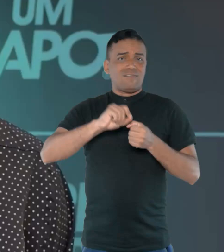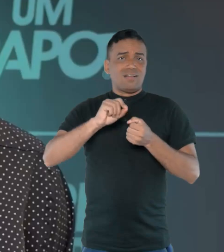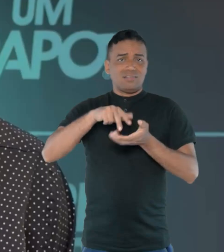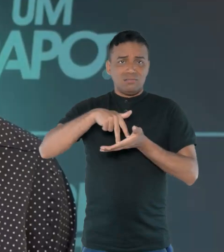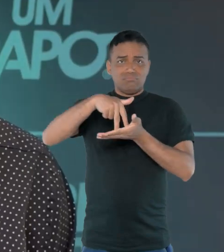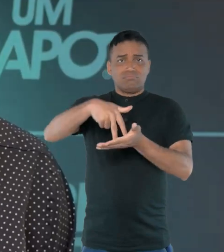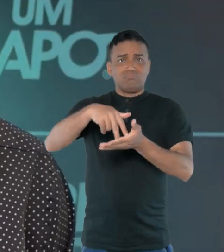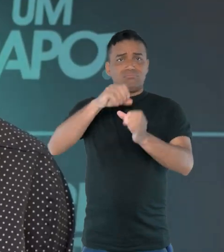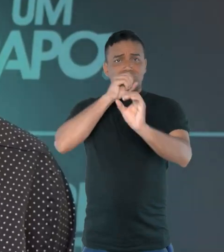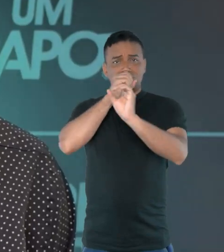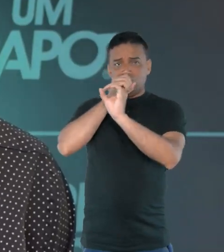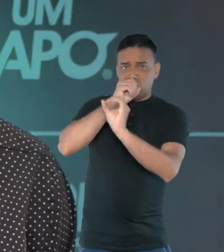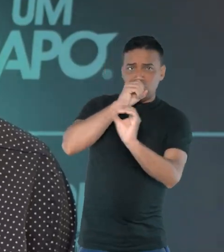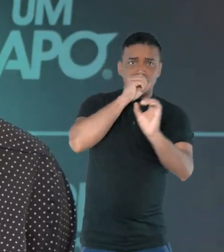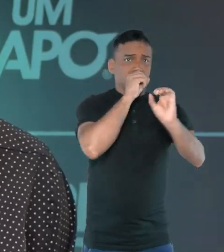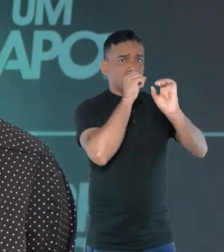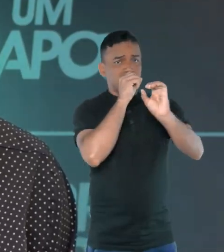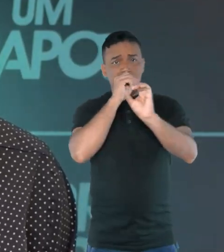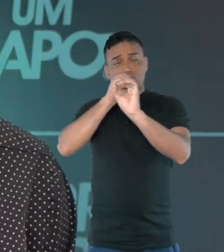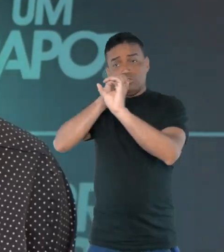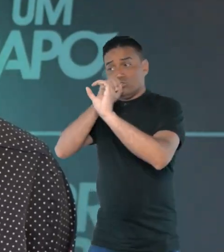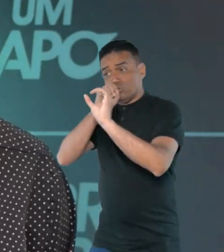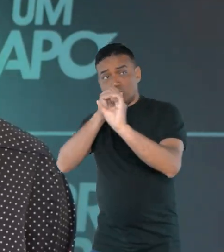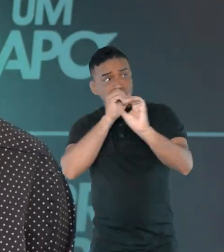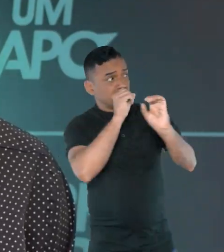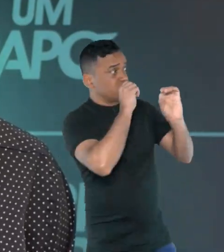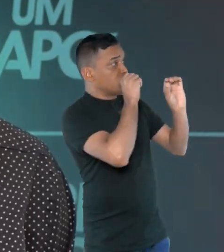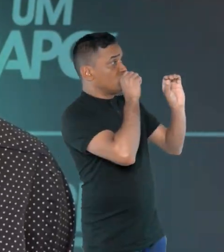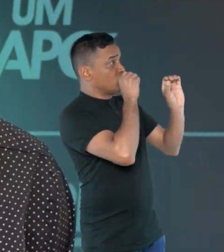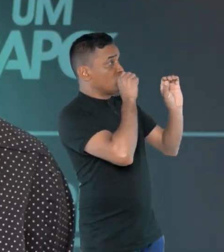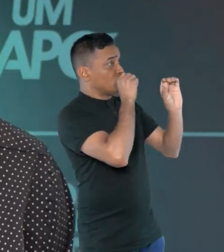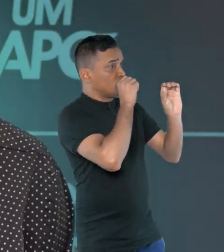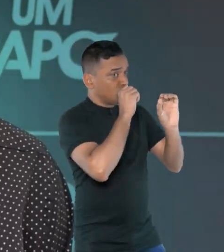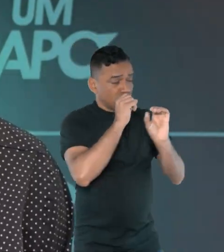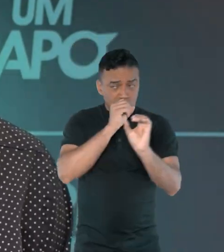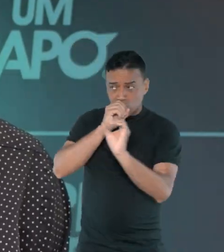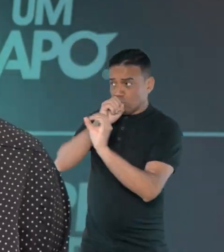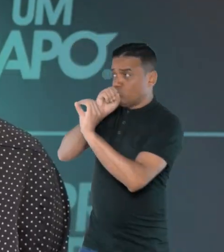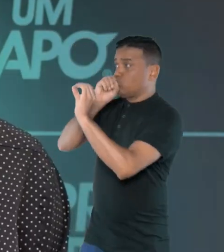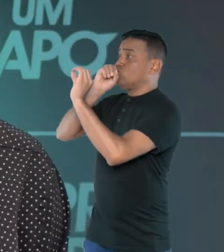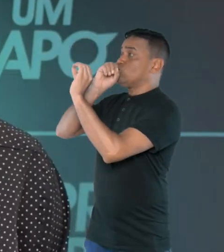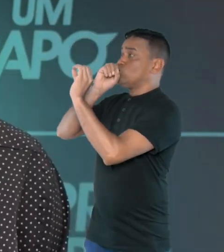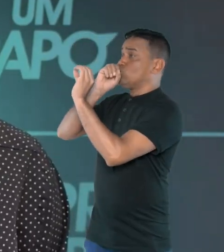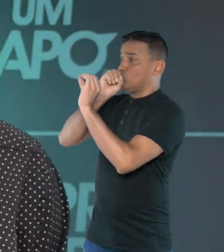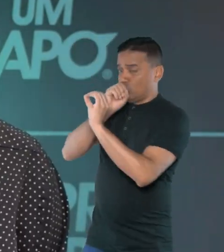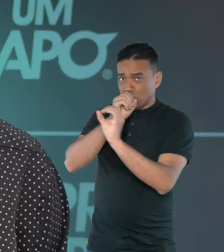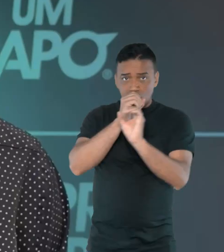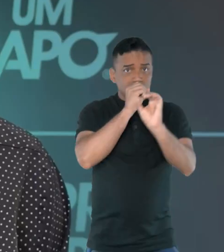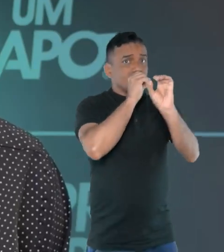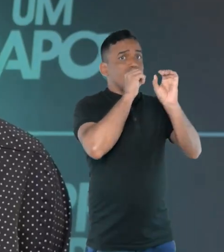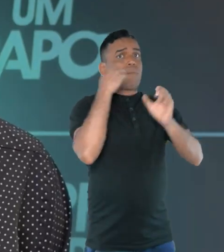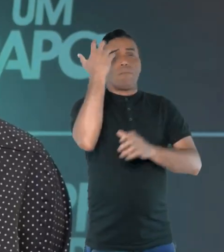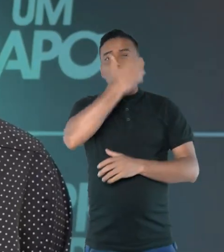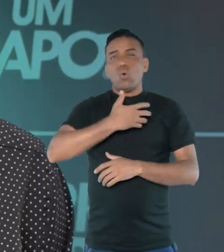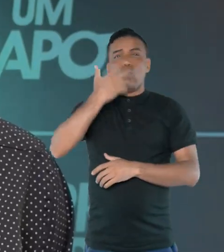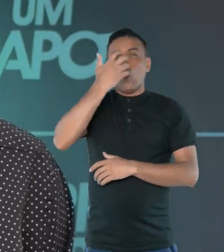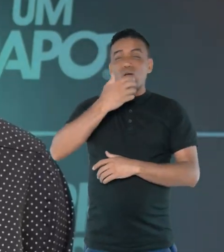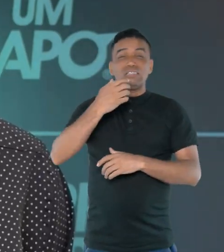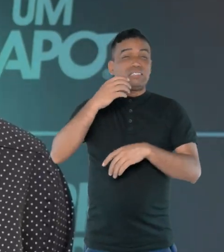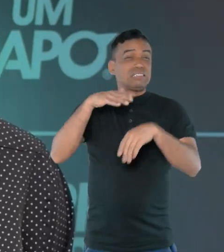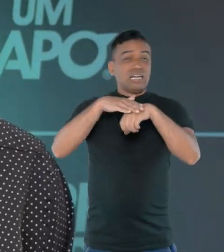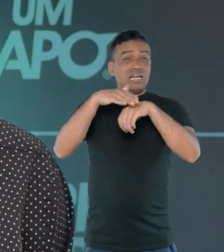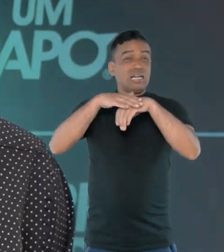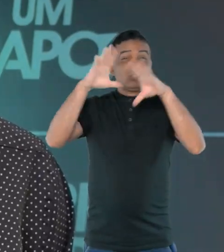um meio giro e continuou a tocar. Voltava-se para os lados e fazia vibrar as notas em meio à escuridão